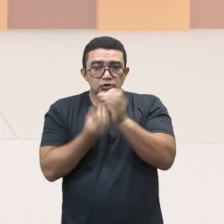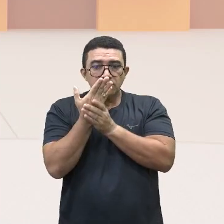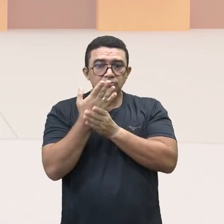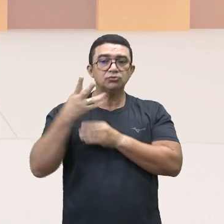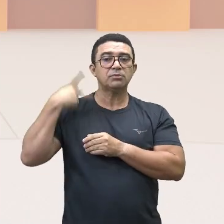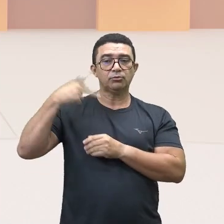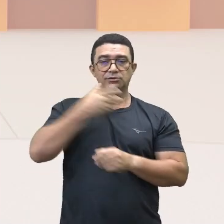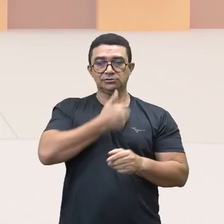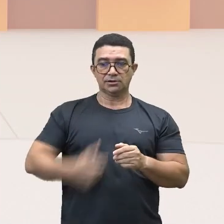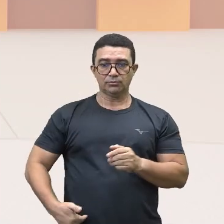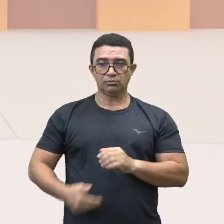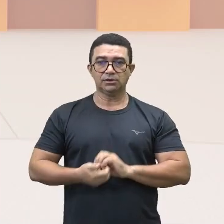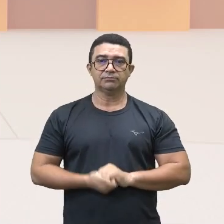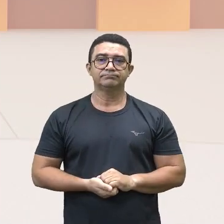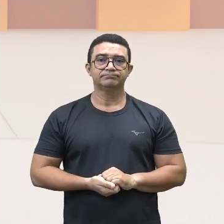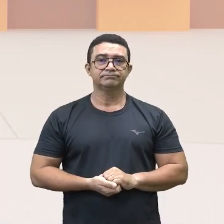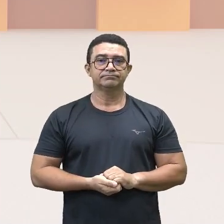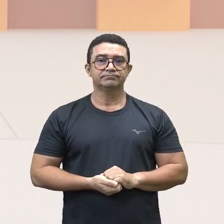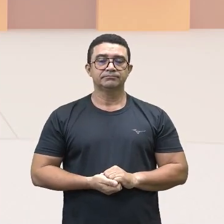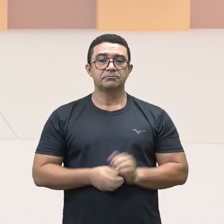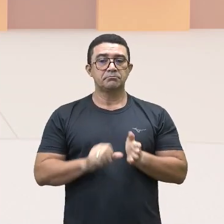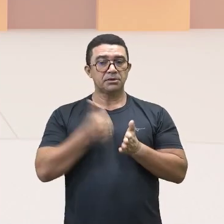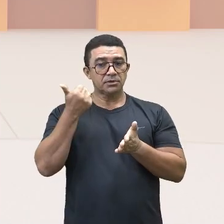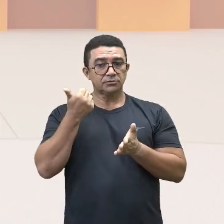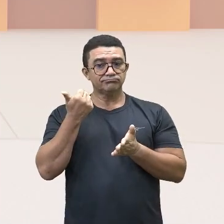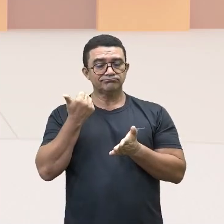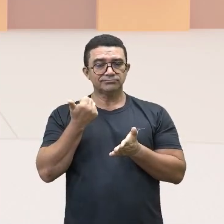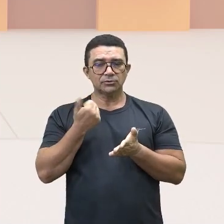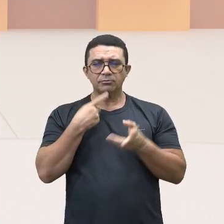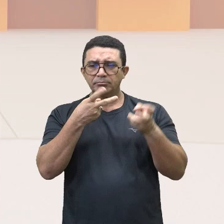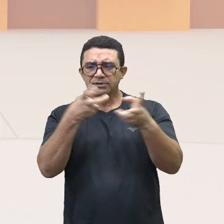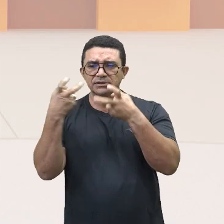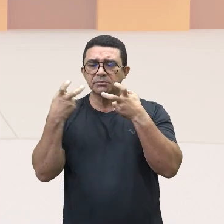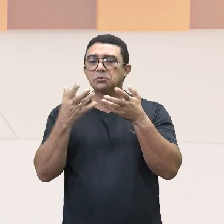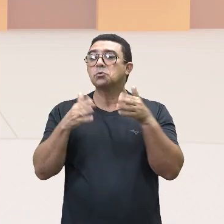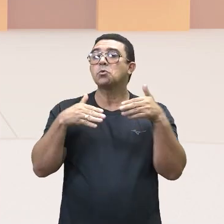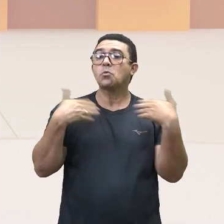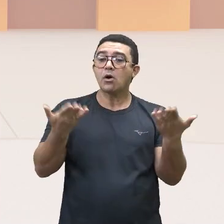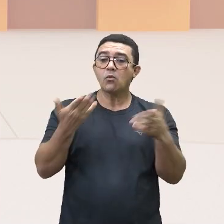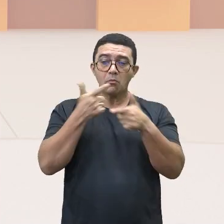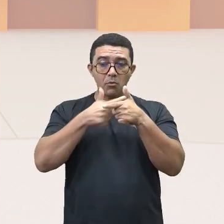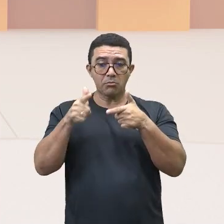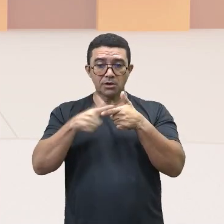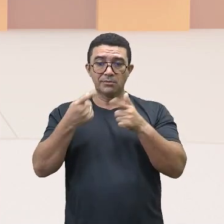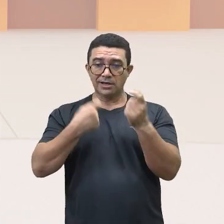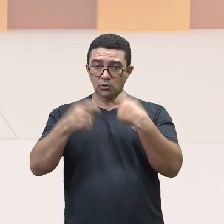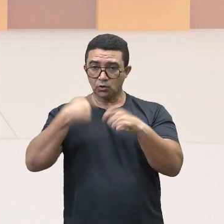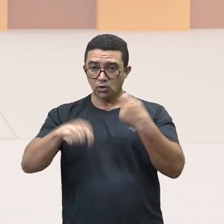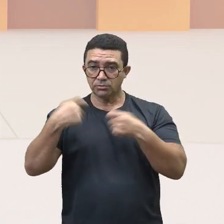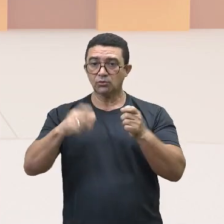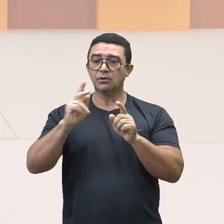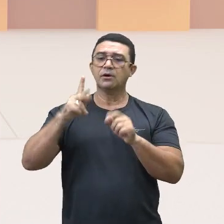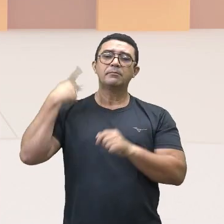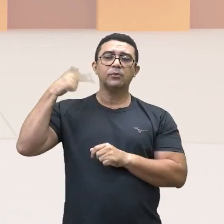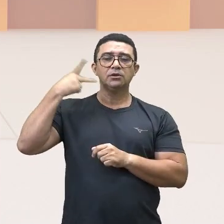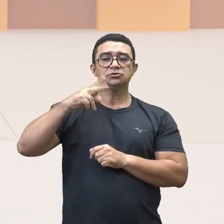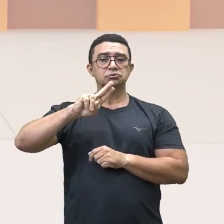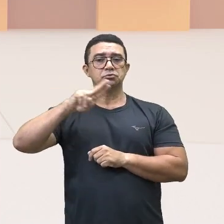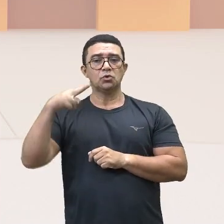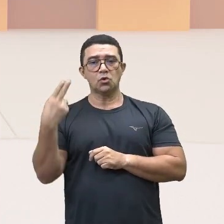ver então? Primeiro passo, definição do problema econômico, político ou